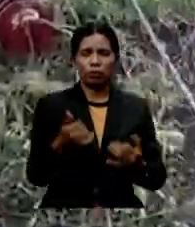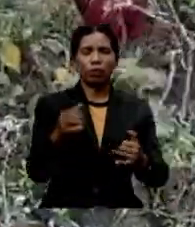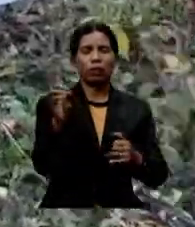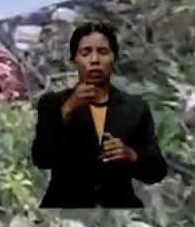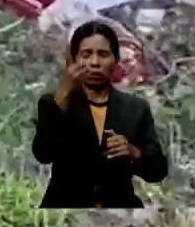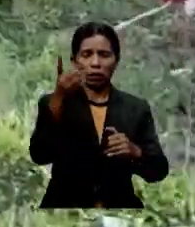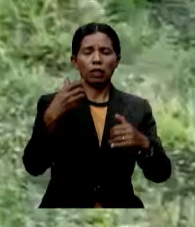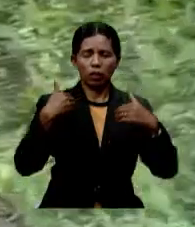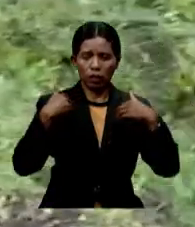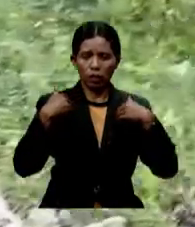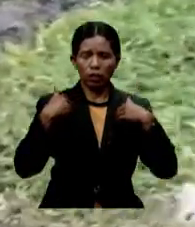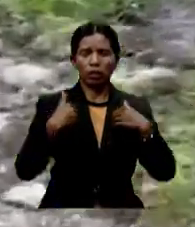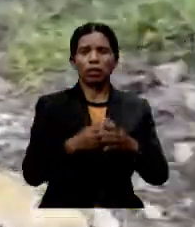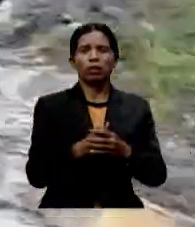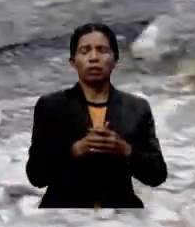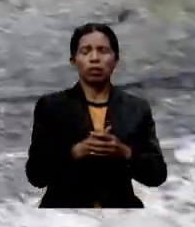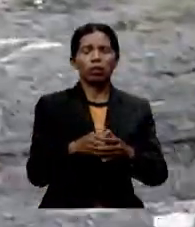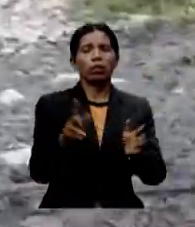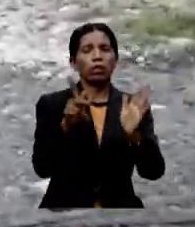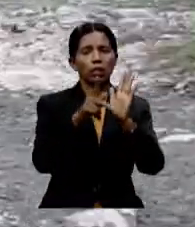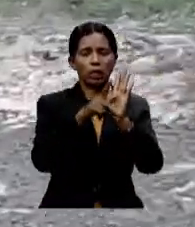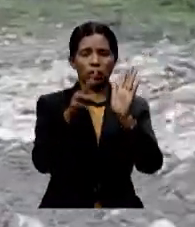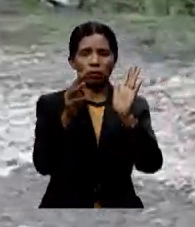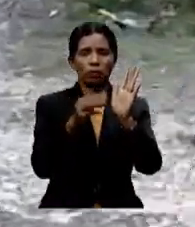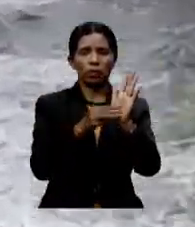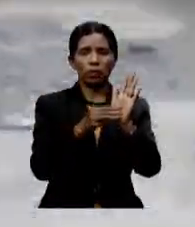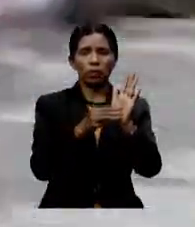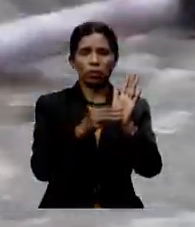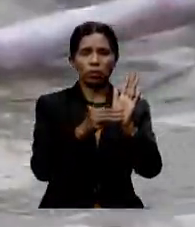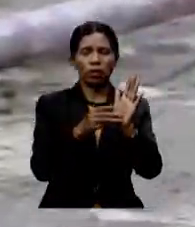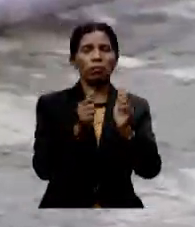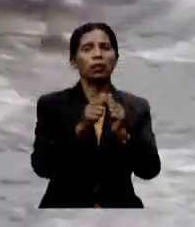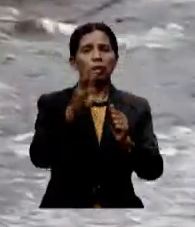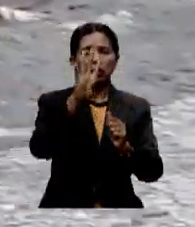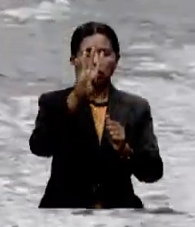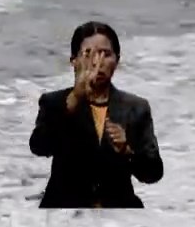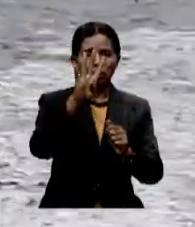mosu quase quilômetro a crescer